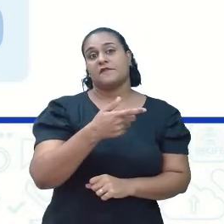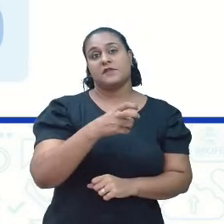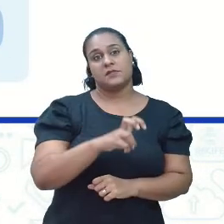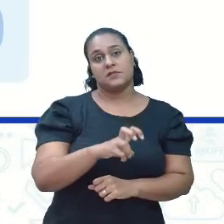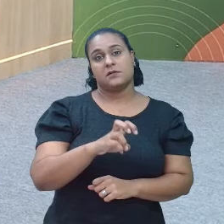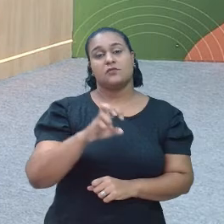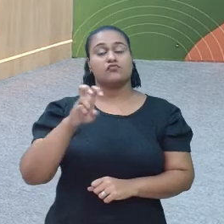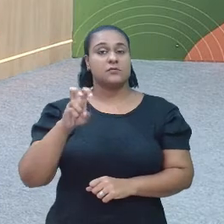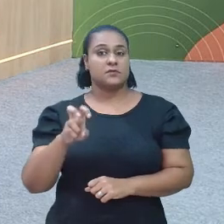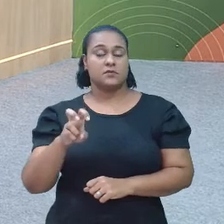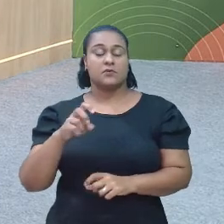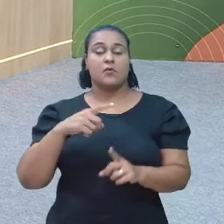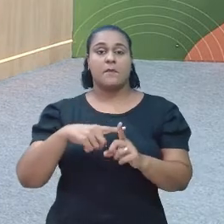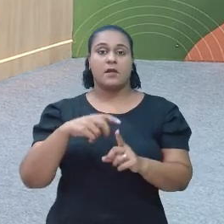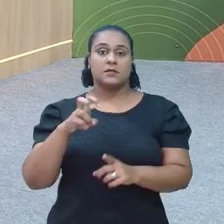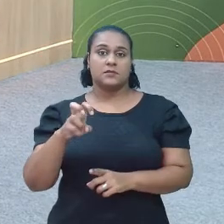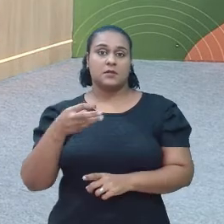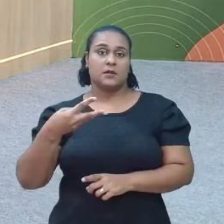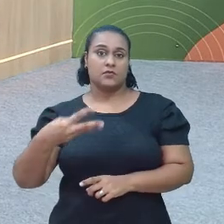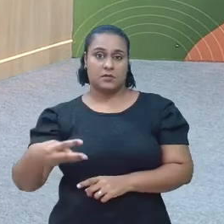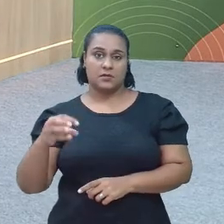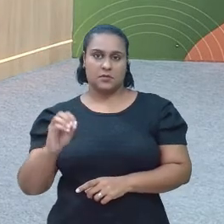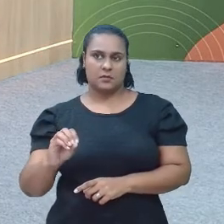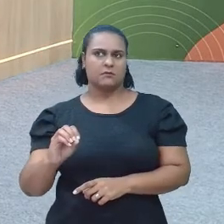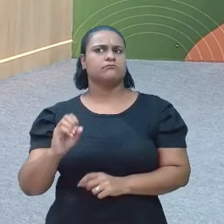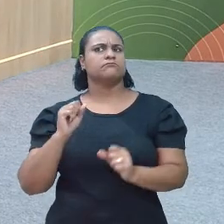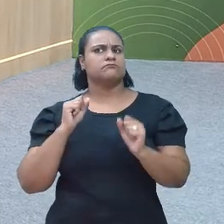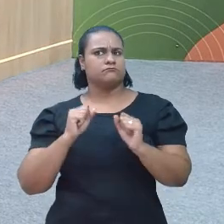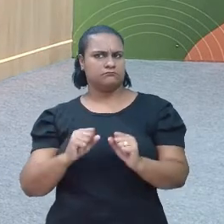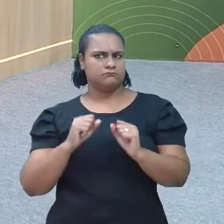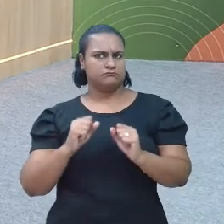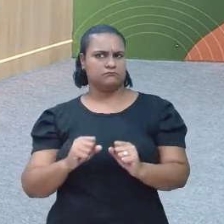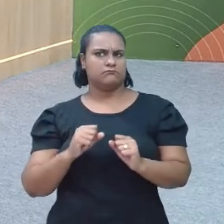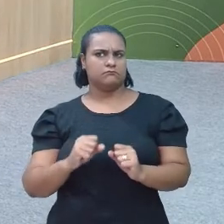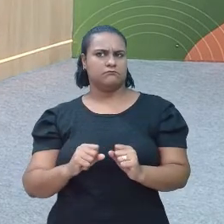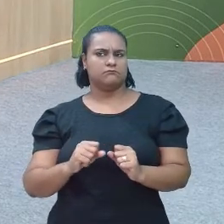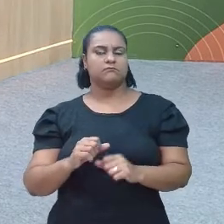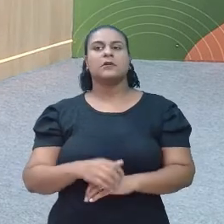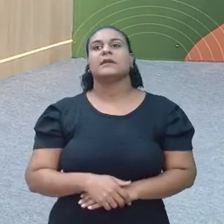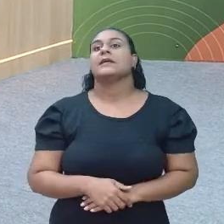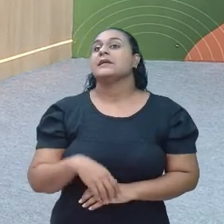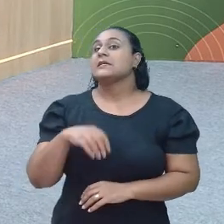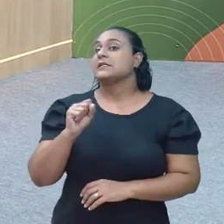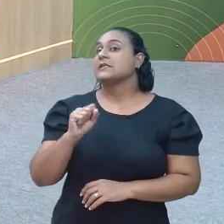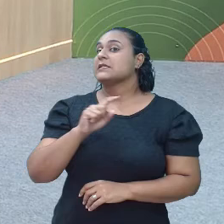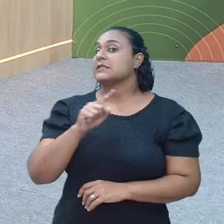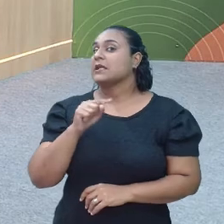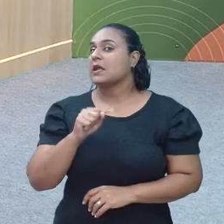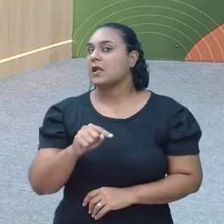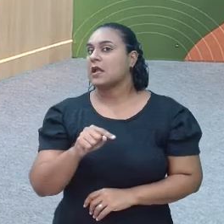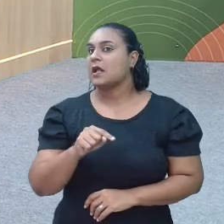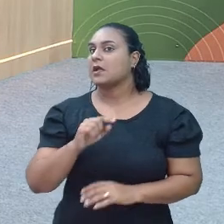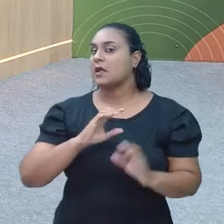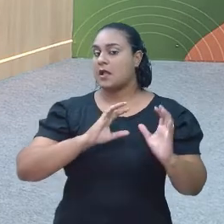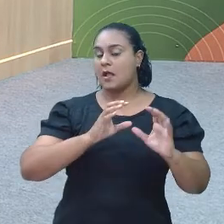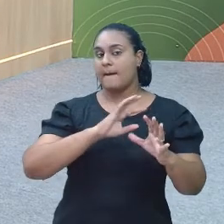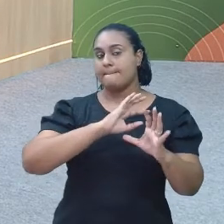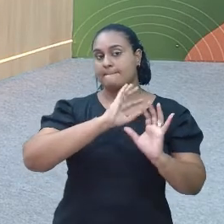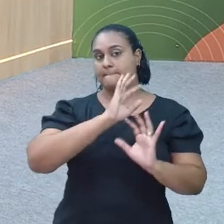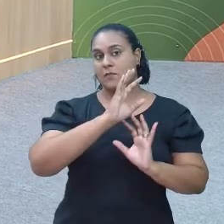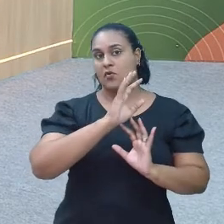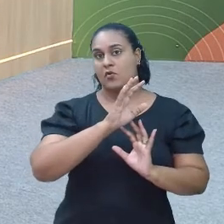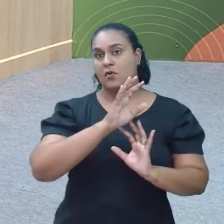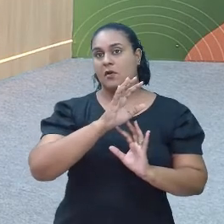5. 25 mais 5, 30, funciona. Aí eu refaço a pergunta. Será que a bola de vôlei 25, a bola de